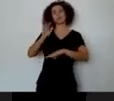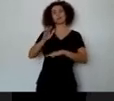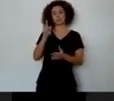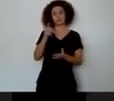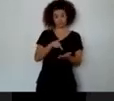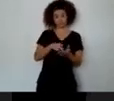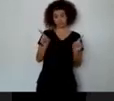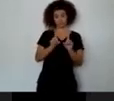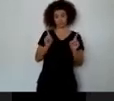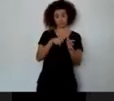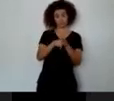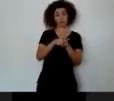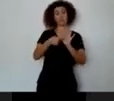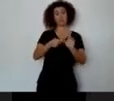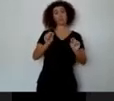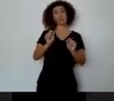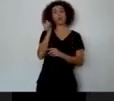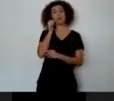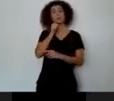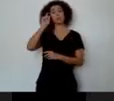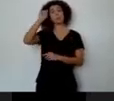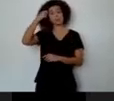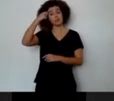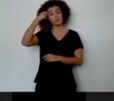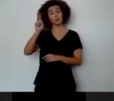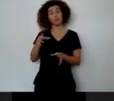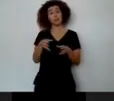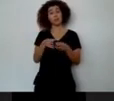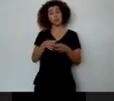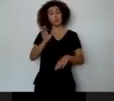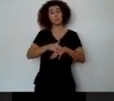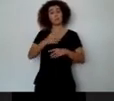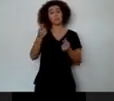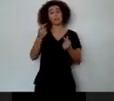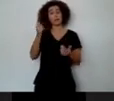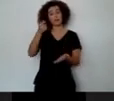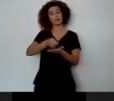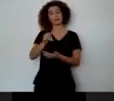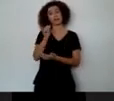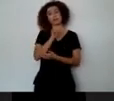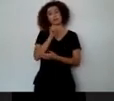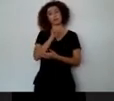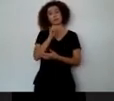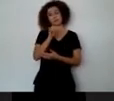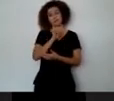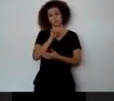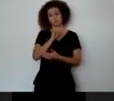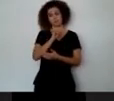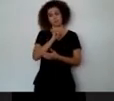têm mostrado que as mulheres negras são as mais prejudicadas pela injustiça tributária desse